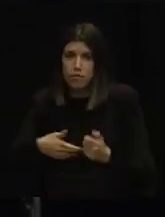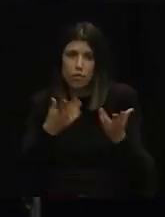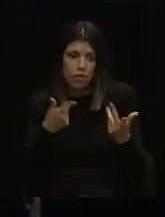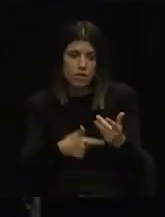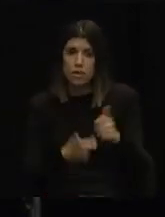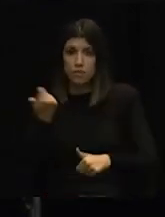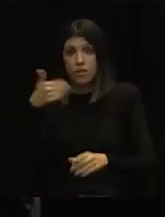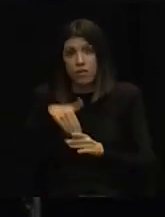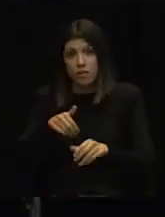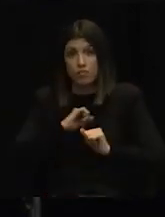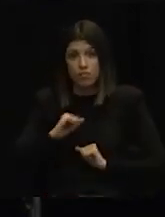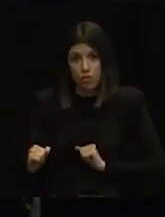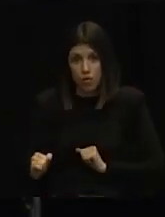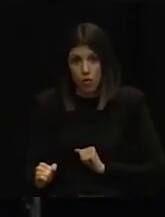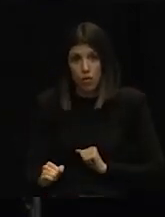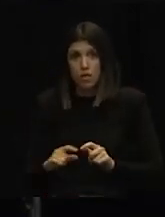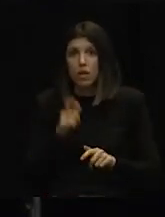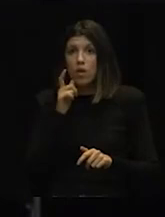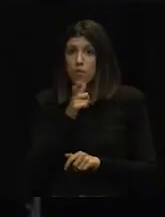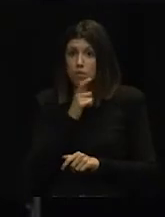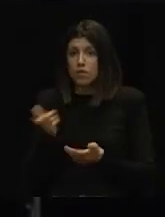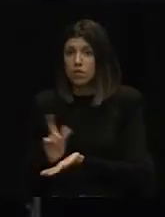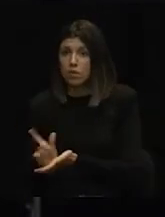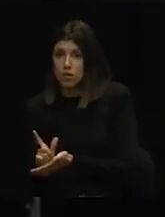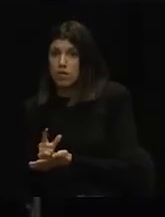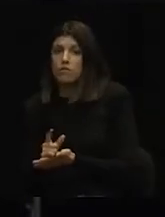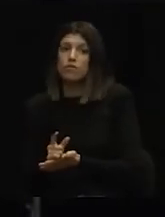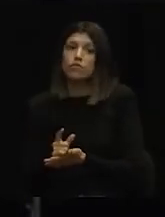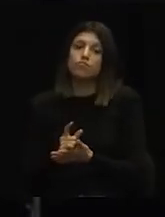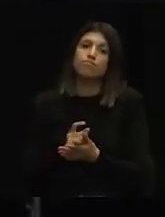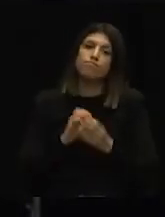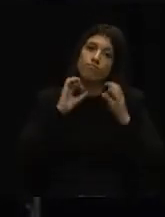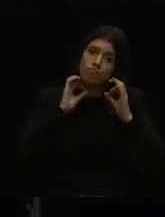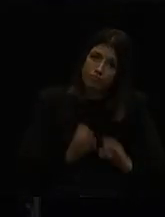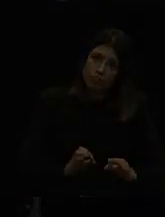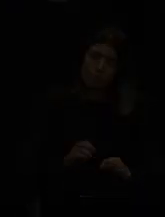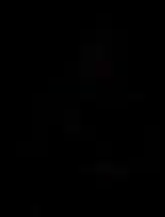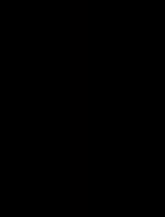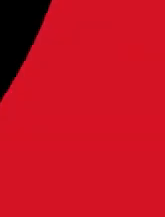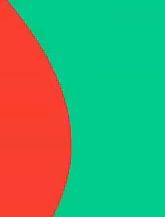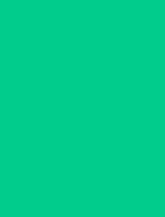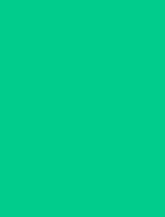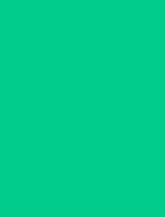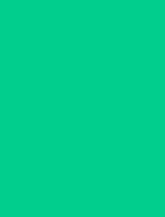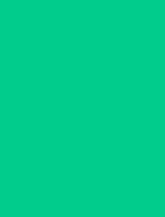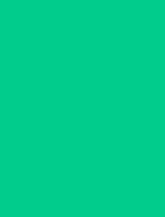assim Voltaremos contra de acordo com o compromisso que o livro afirma que os lisboetas muito obrigada